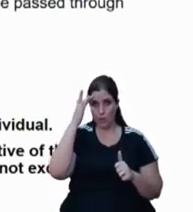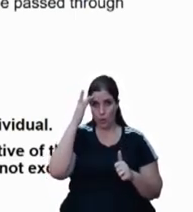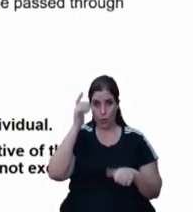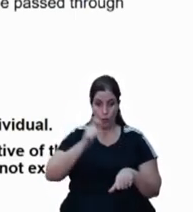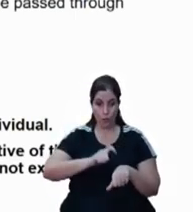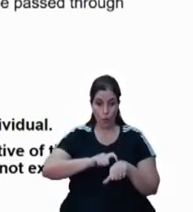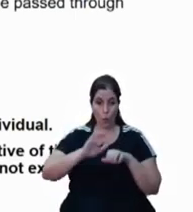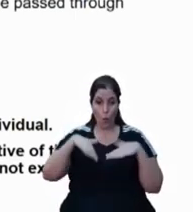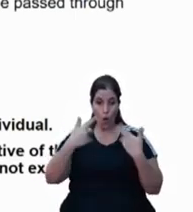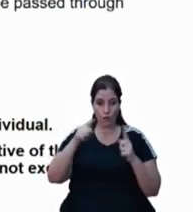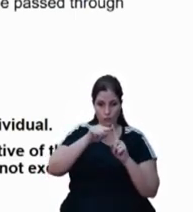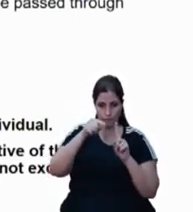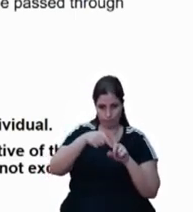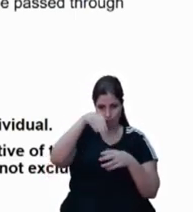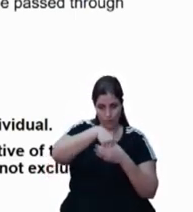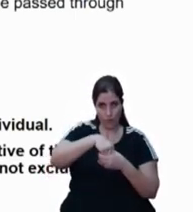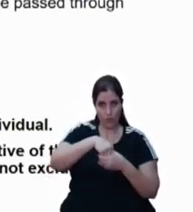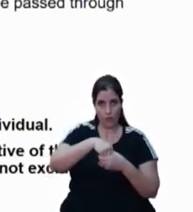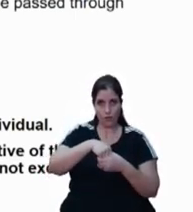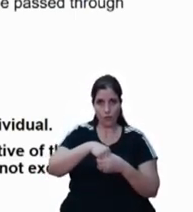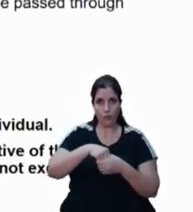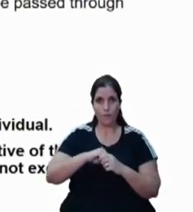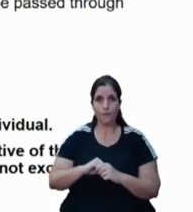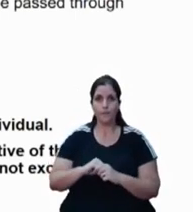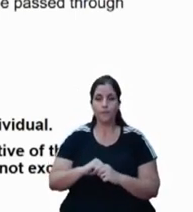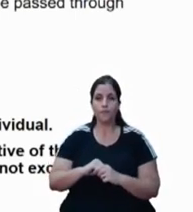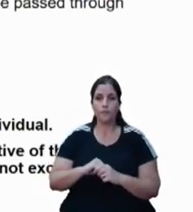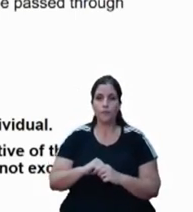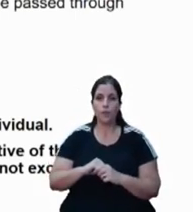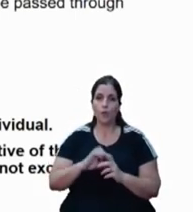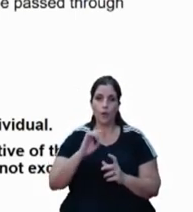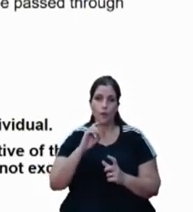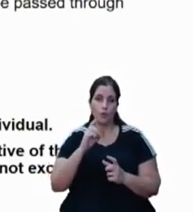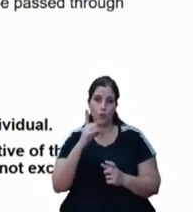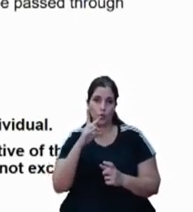concepção, e não sendo herdada por si só.